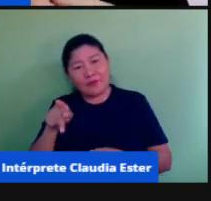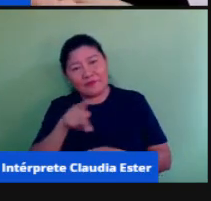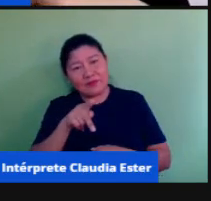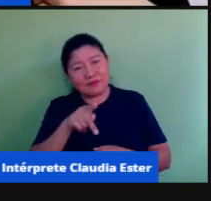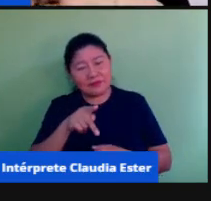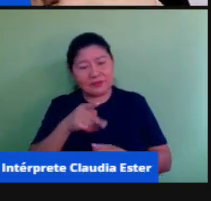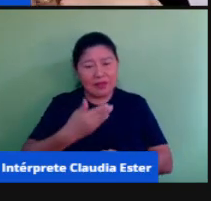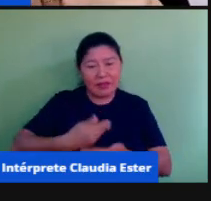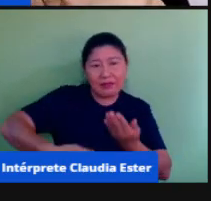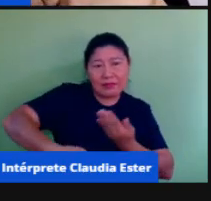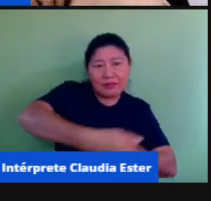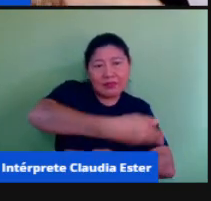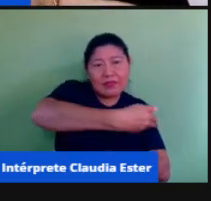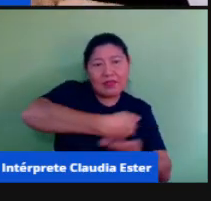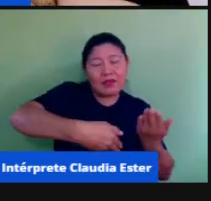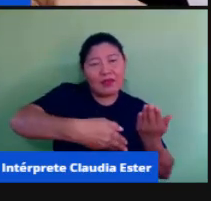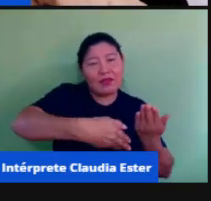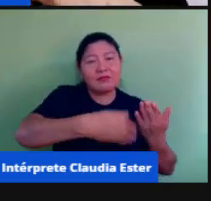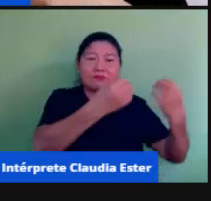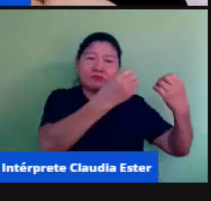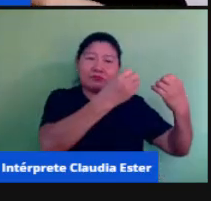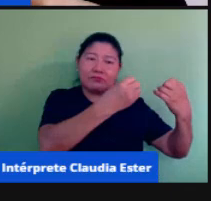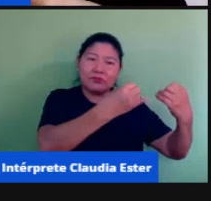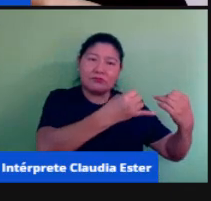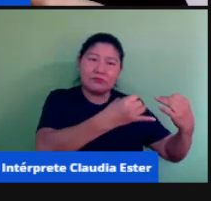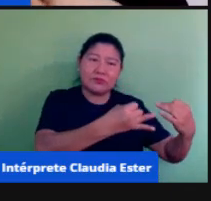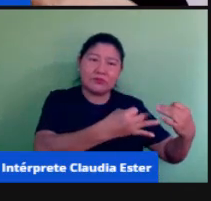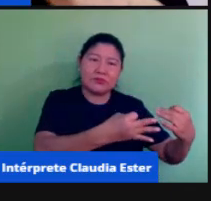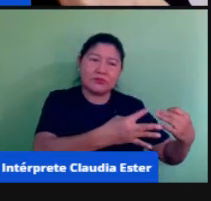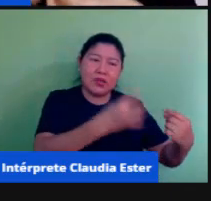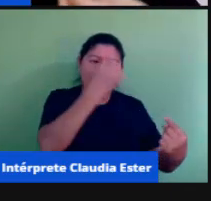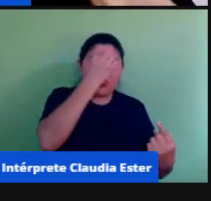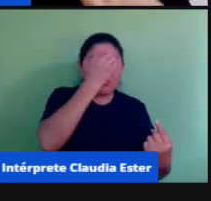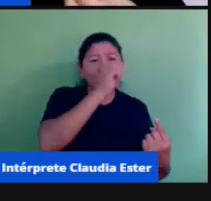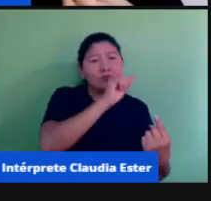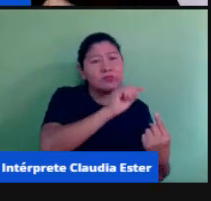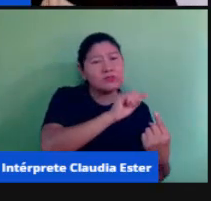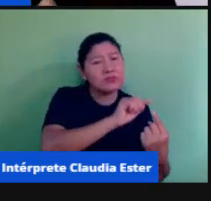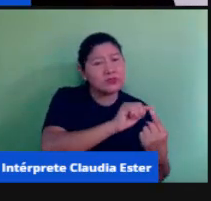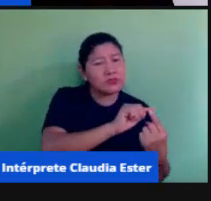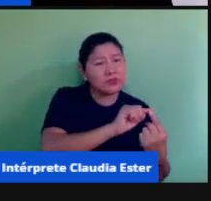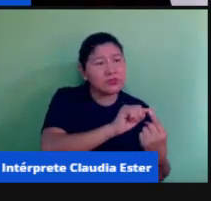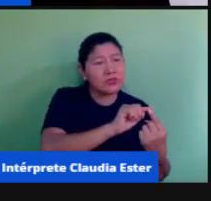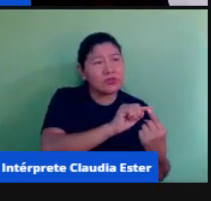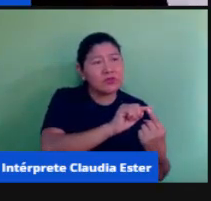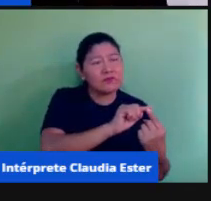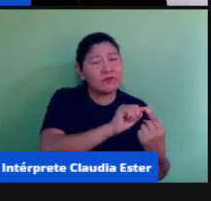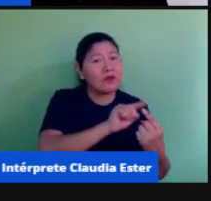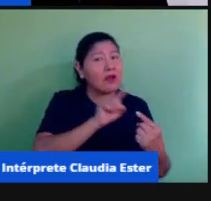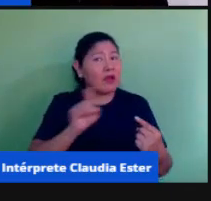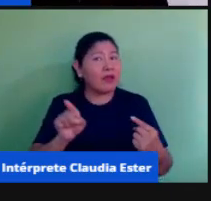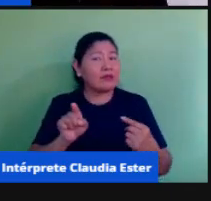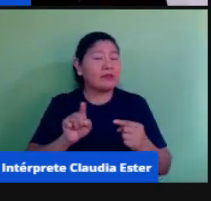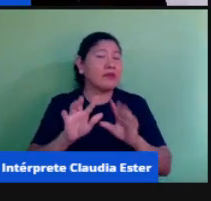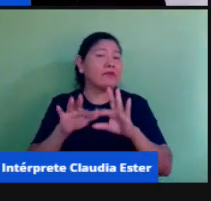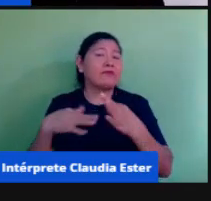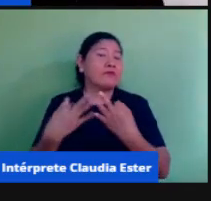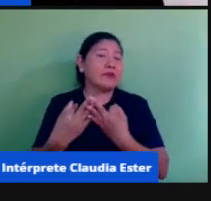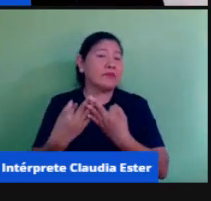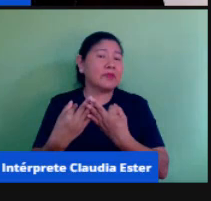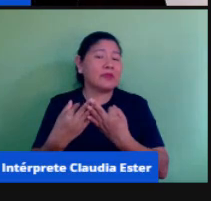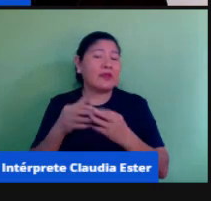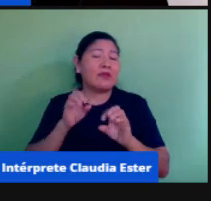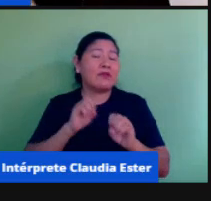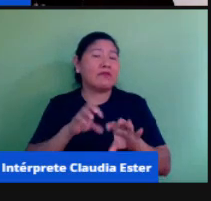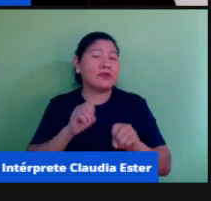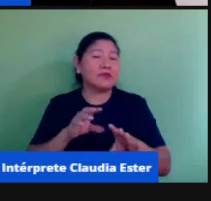explicando de uma forma clara e objetiva como esse pai vai trabalhar aquela